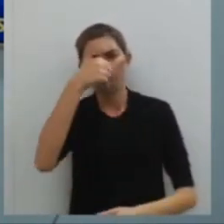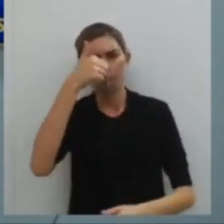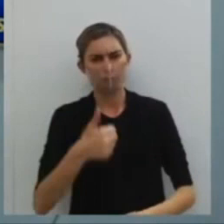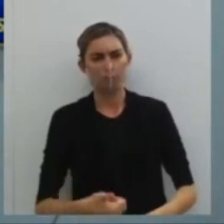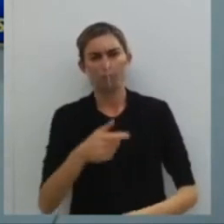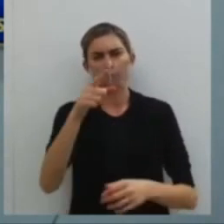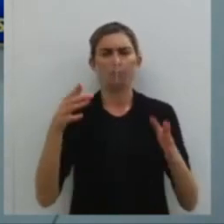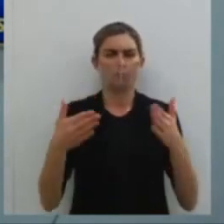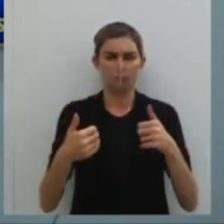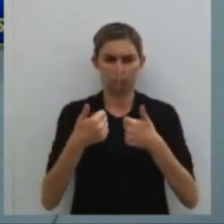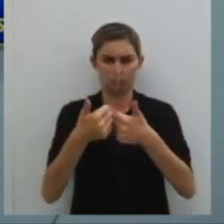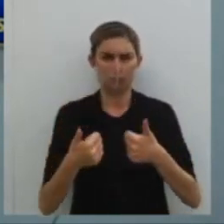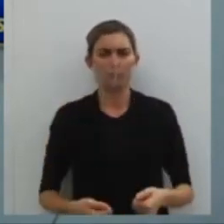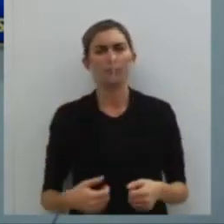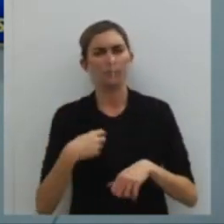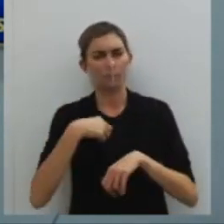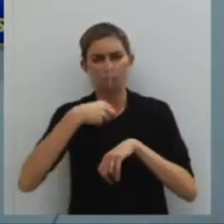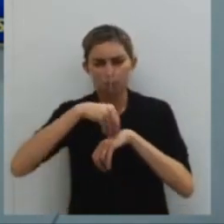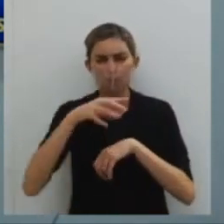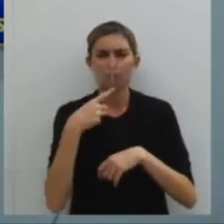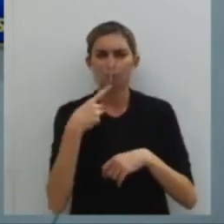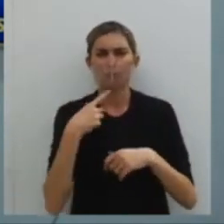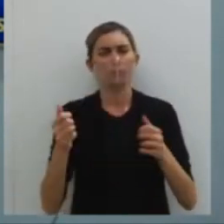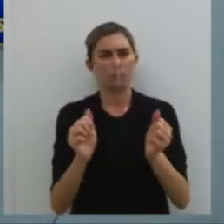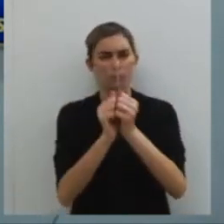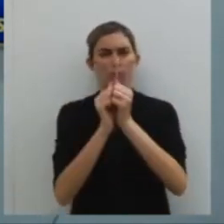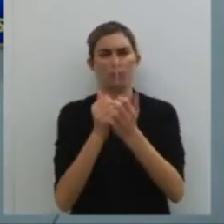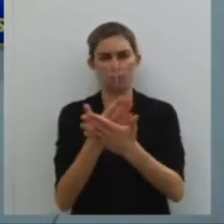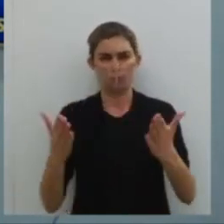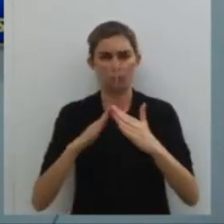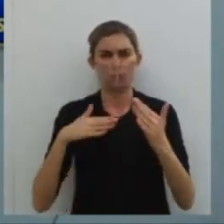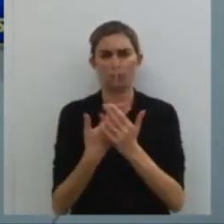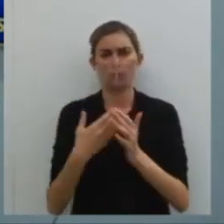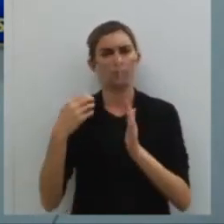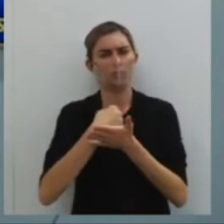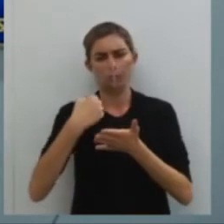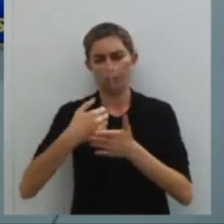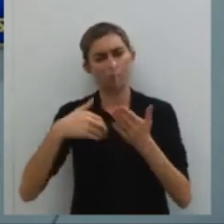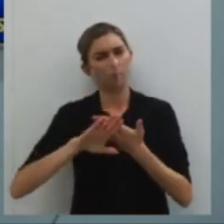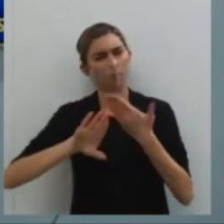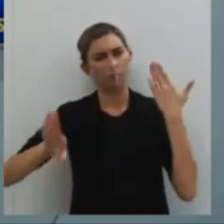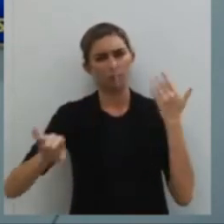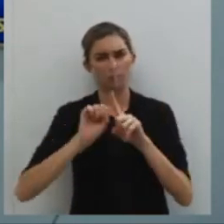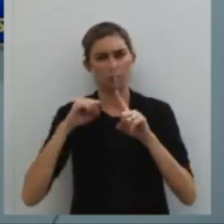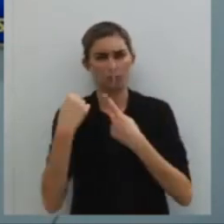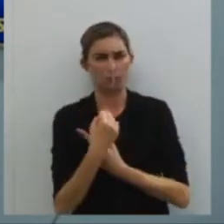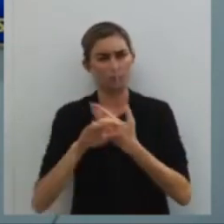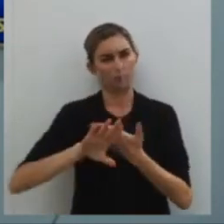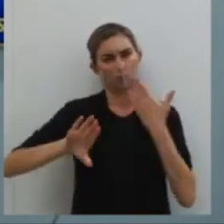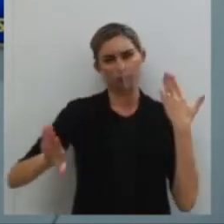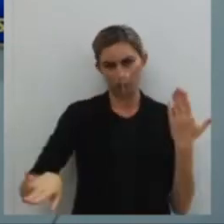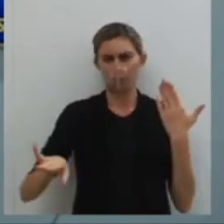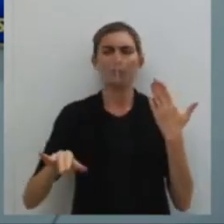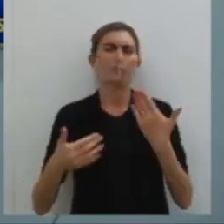tua turma, tá certo? Breve estaremos todos juntos aí na escola com todo o protocolo de afastamento social ou